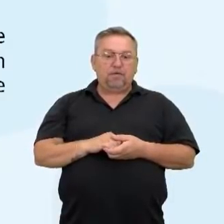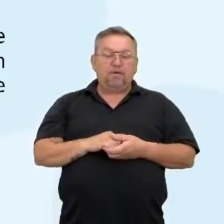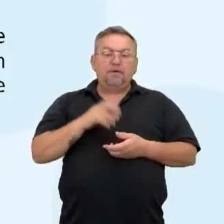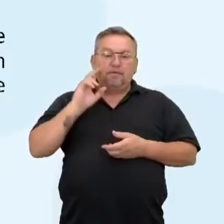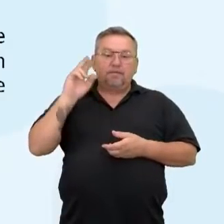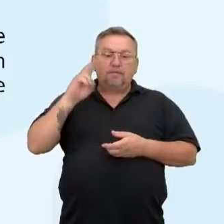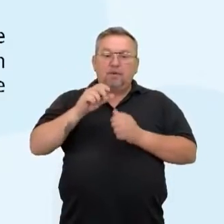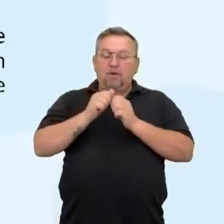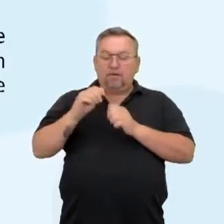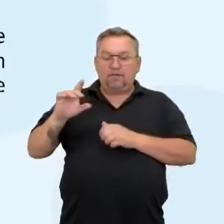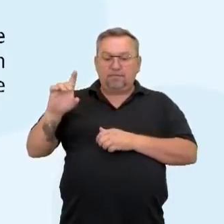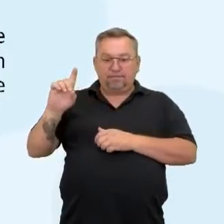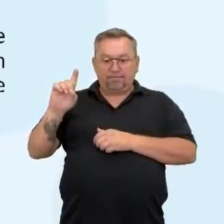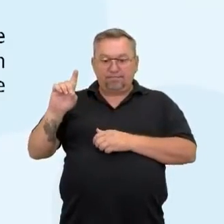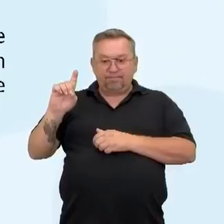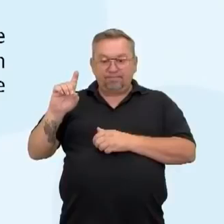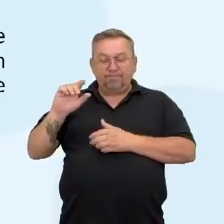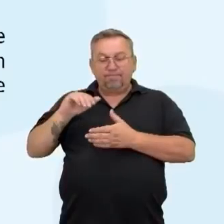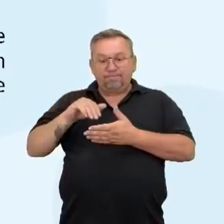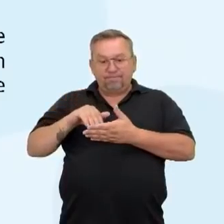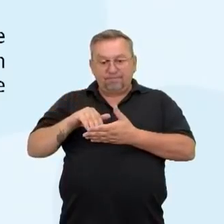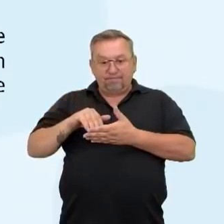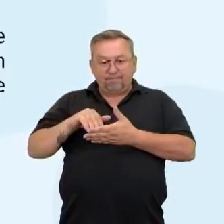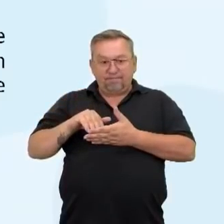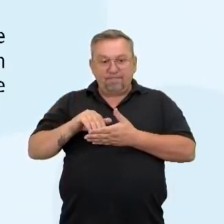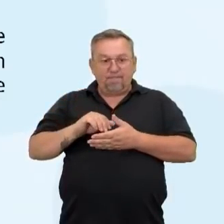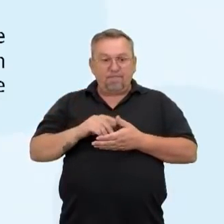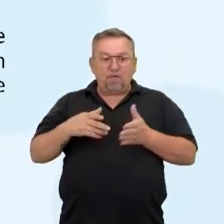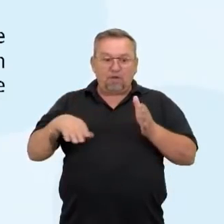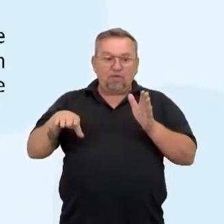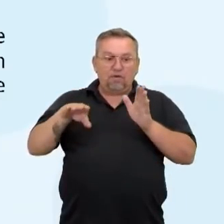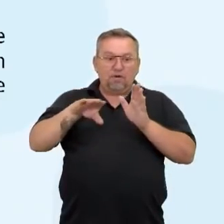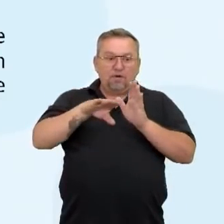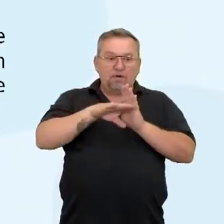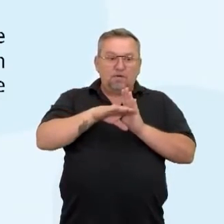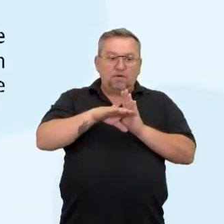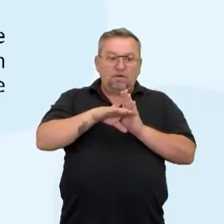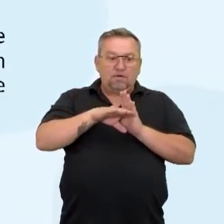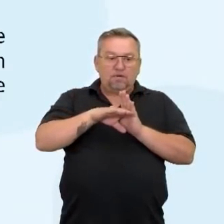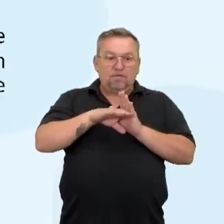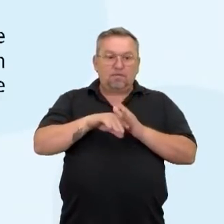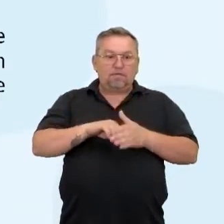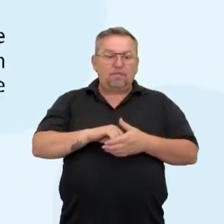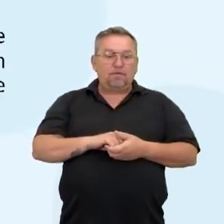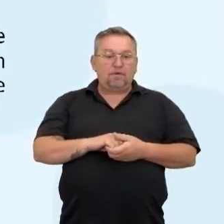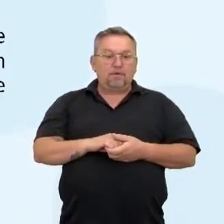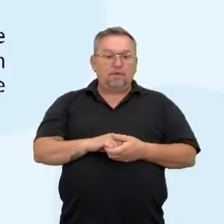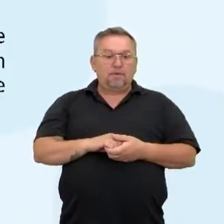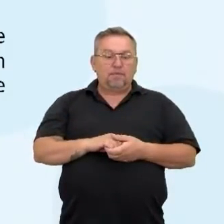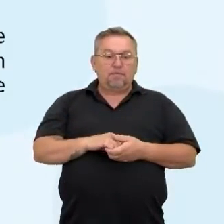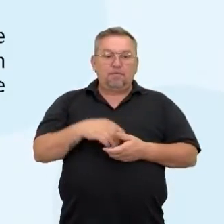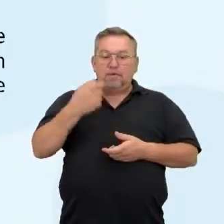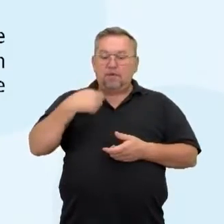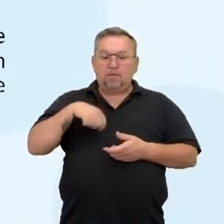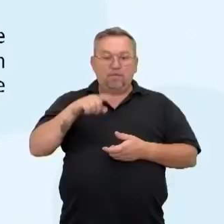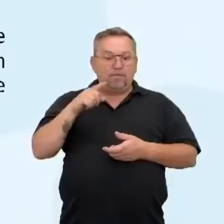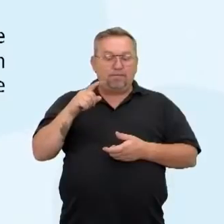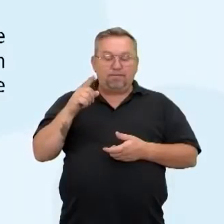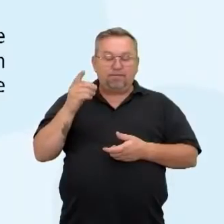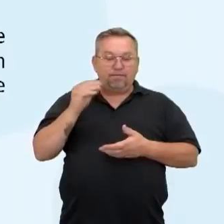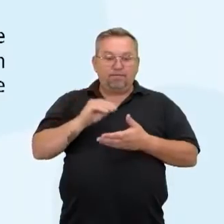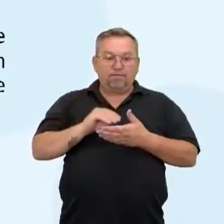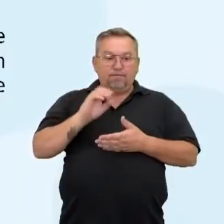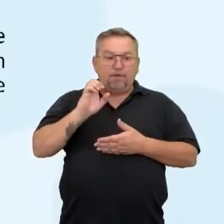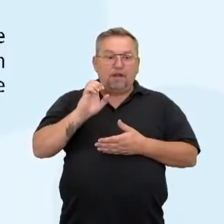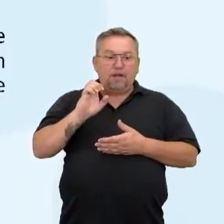Como você já tem. Vou colocar aqui em cima. Arrive, ele já tem o E, então não preciso colocar o ED,